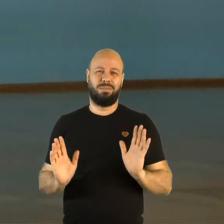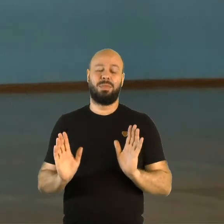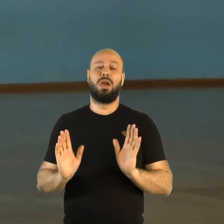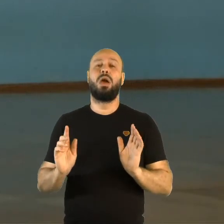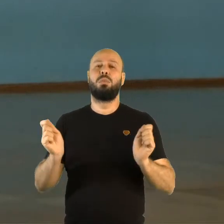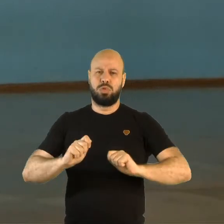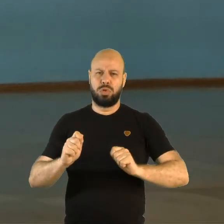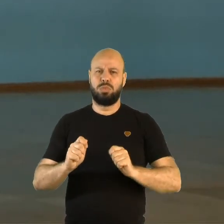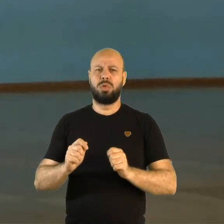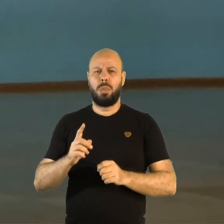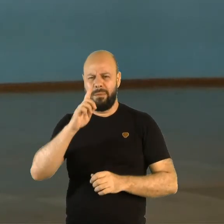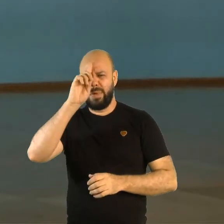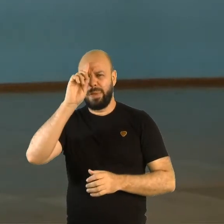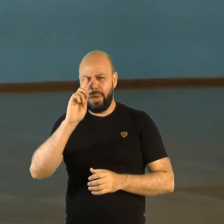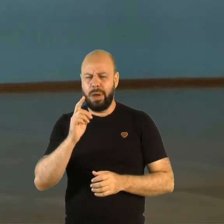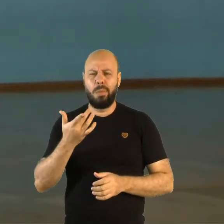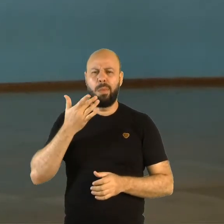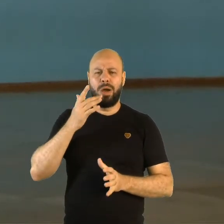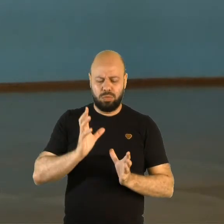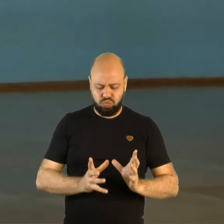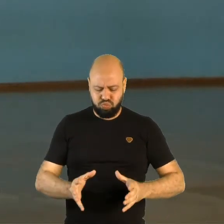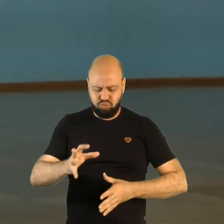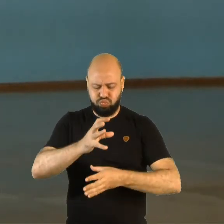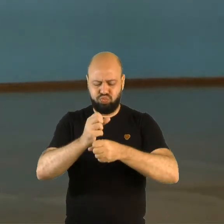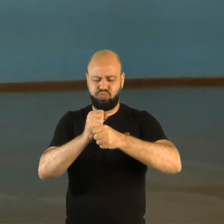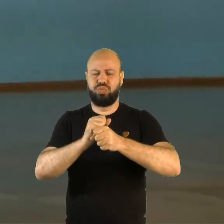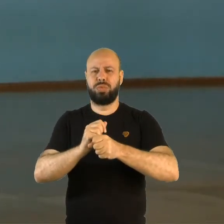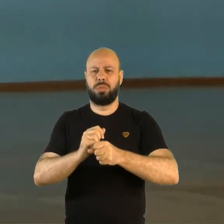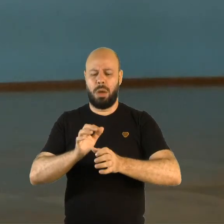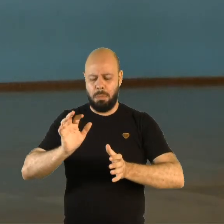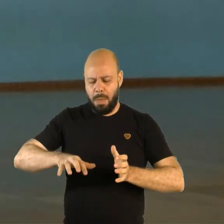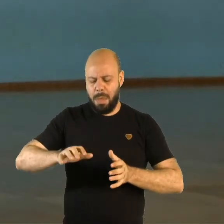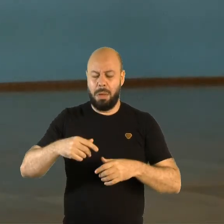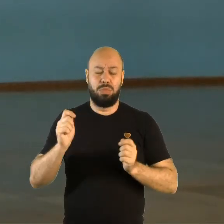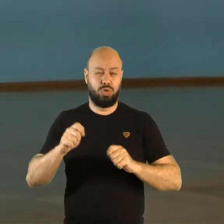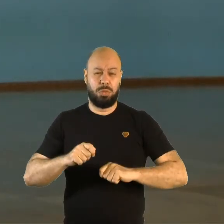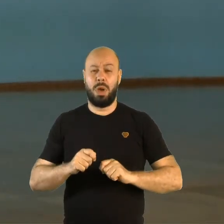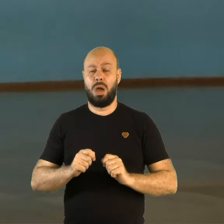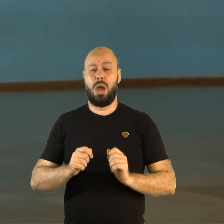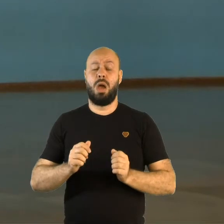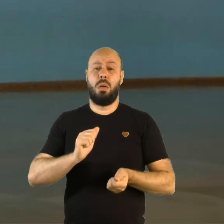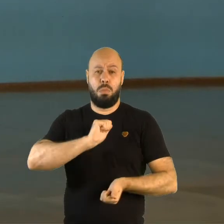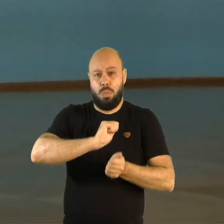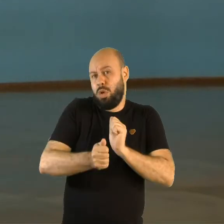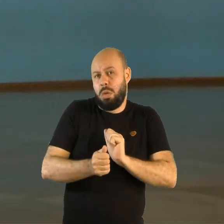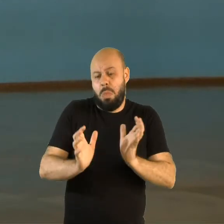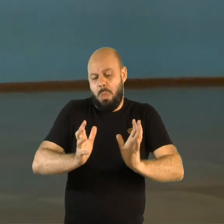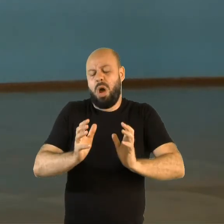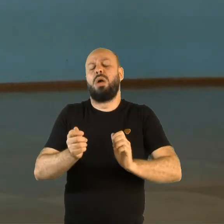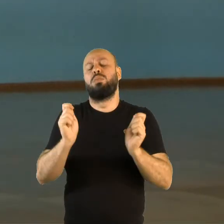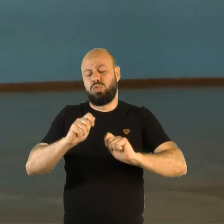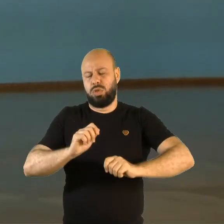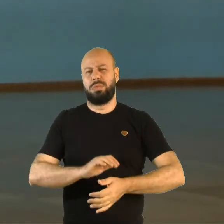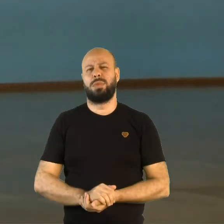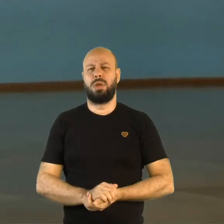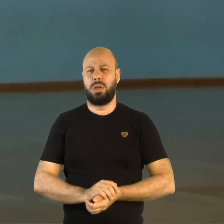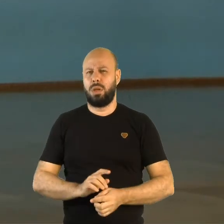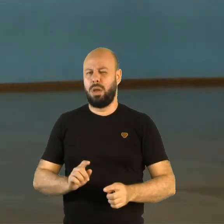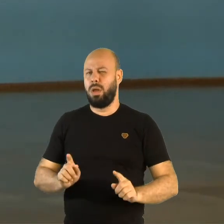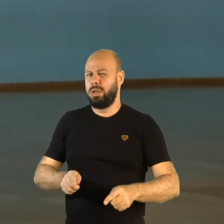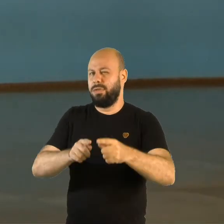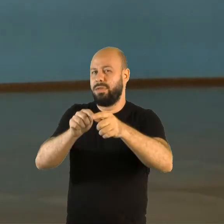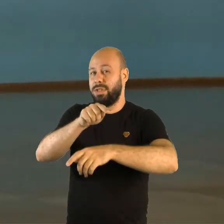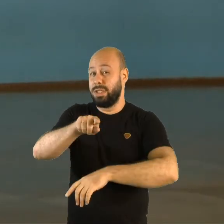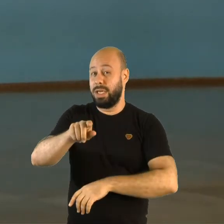fazer uma bolinha de saco plástico quem tem uma bola de futebol pode praticar com uma bola de futebol e eu desafio